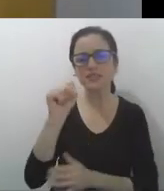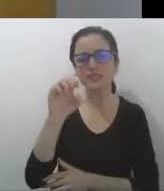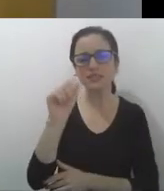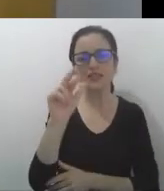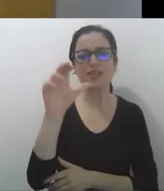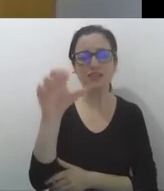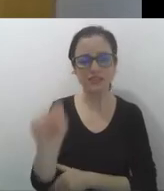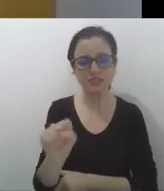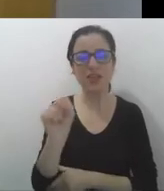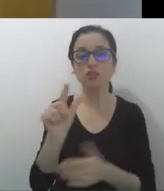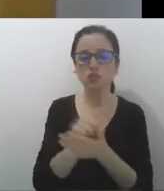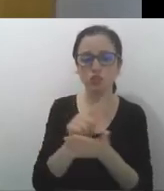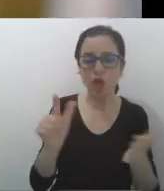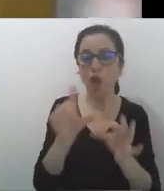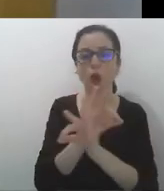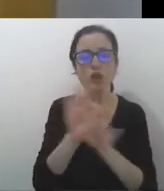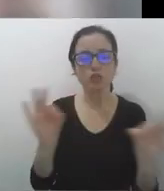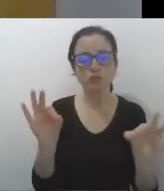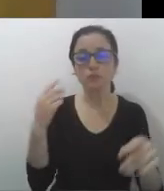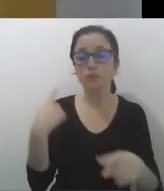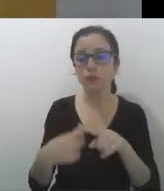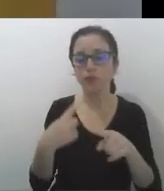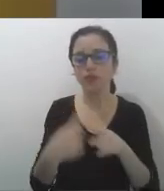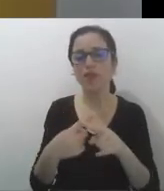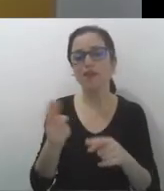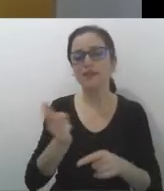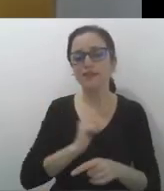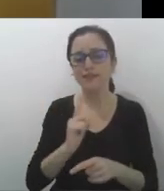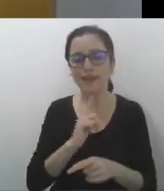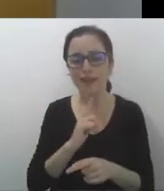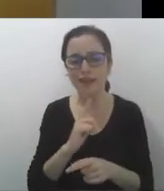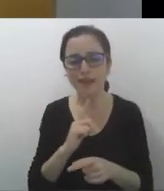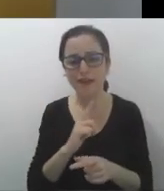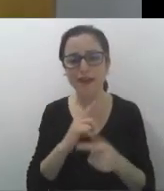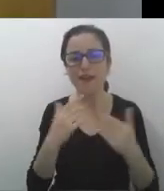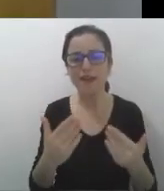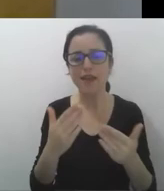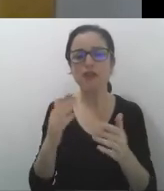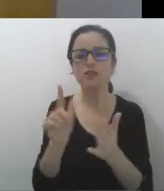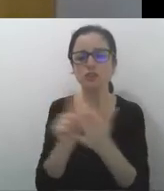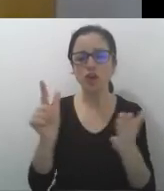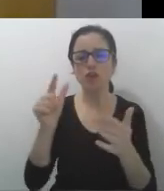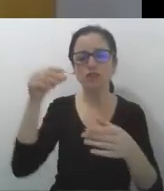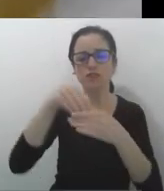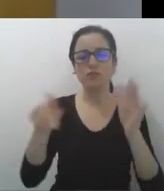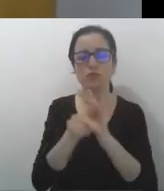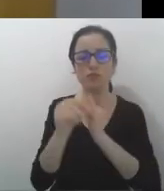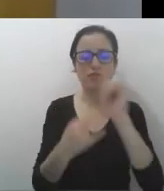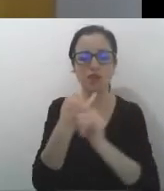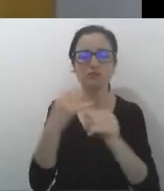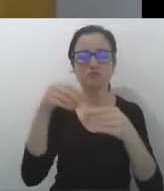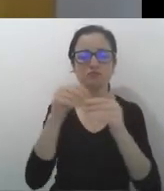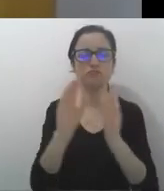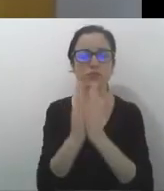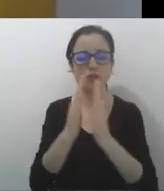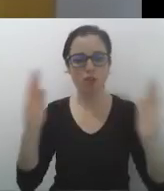né? Nos jornais, isso hoje é ótimo, porque a gente tem a hemeroteca digital da Biblioteca Nacional, então